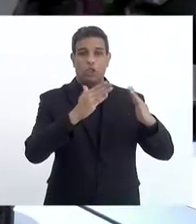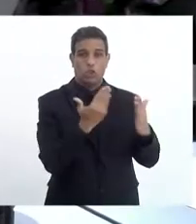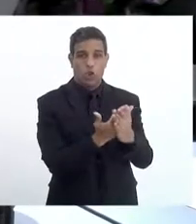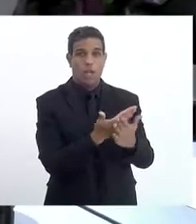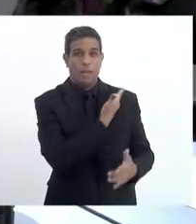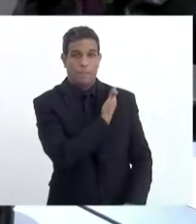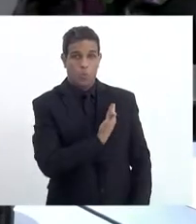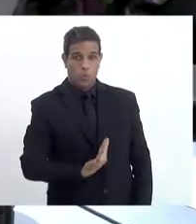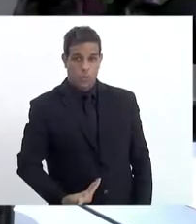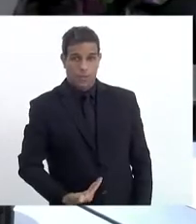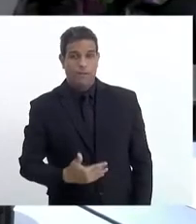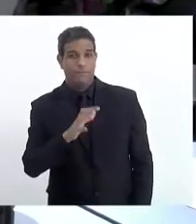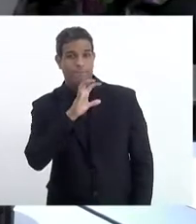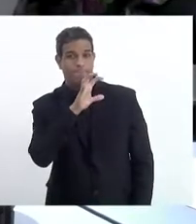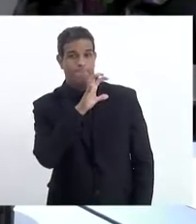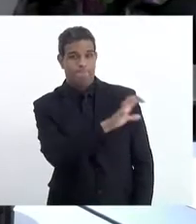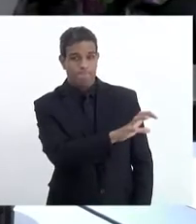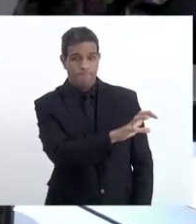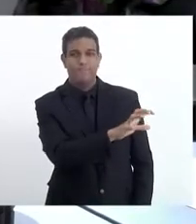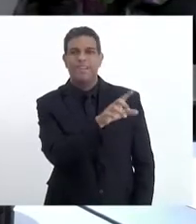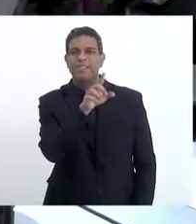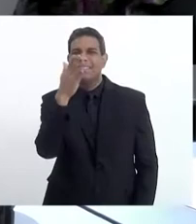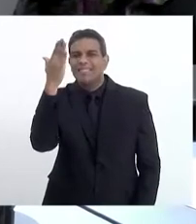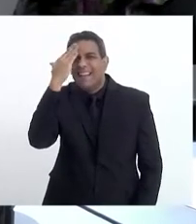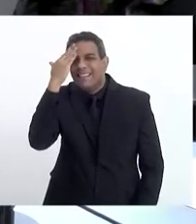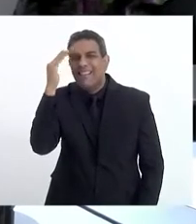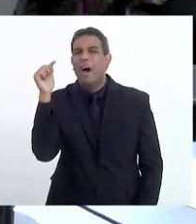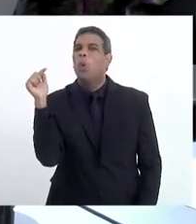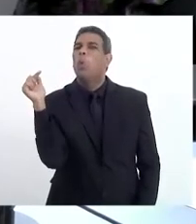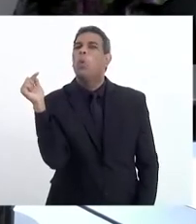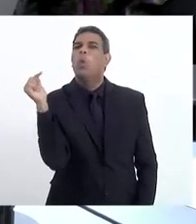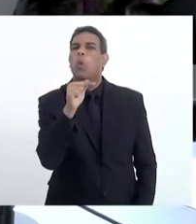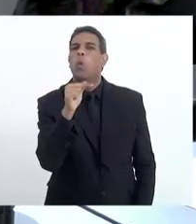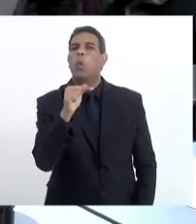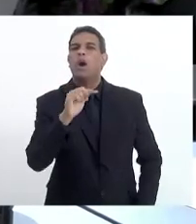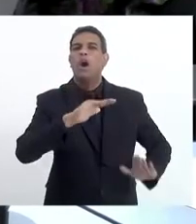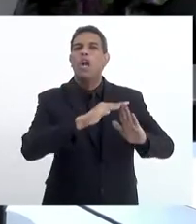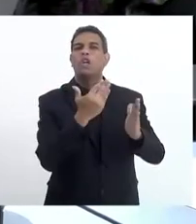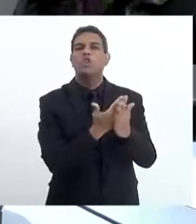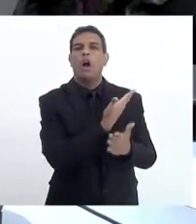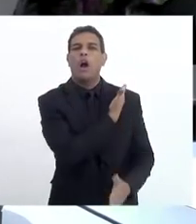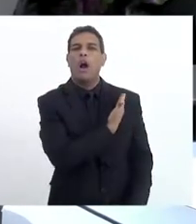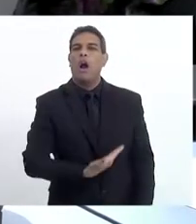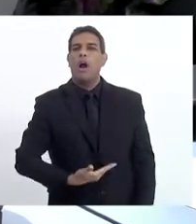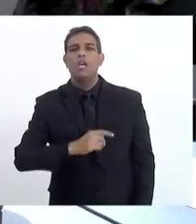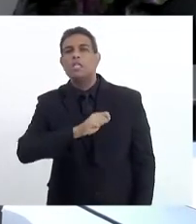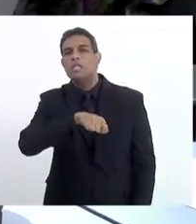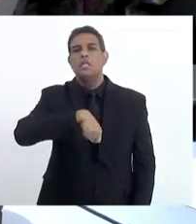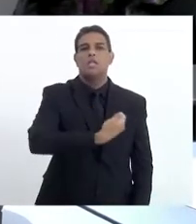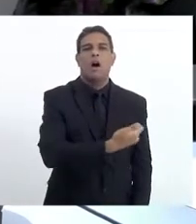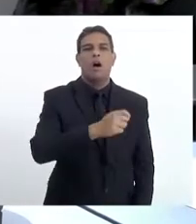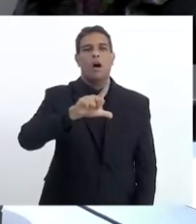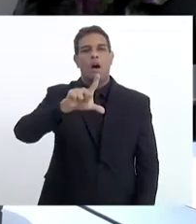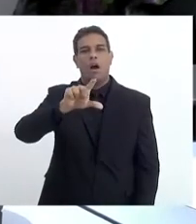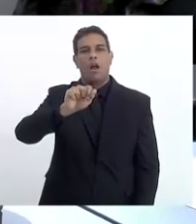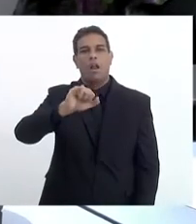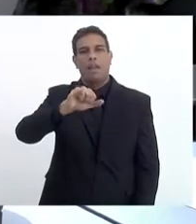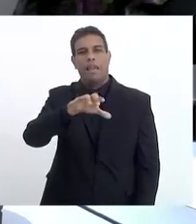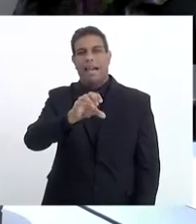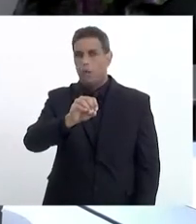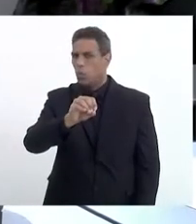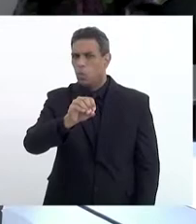pública, Vossa Excelência tem absoluta razão, porque a escola é laica. Então não tem escola